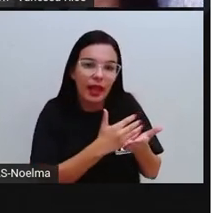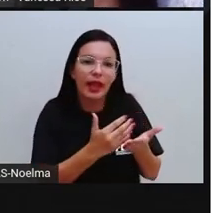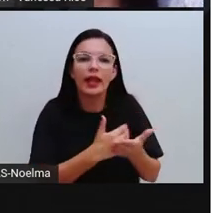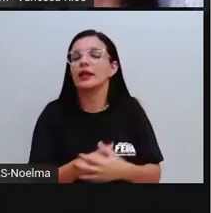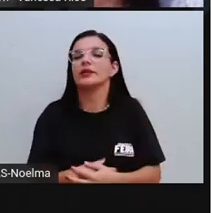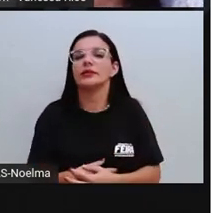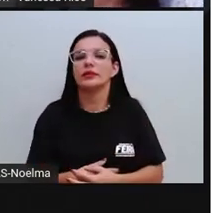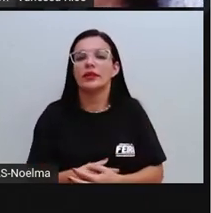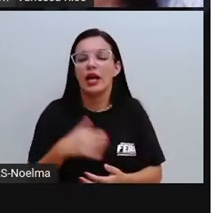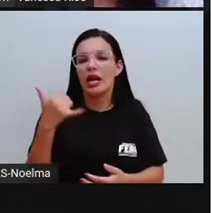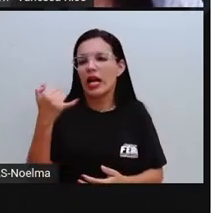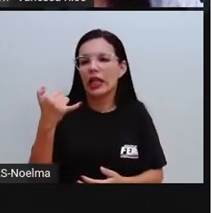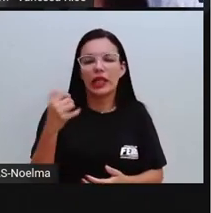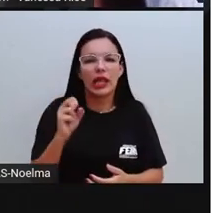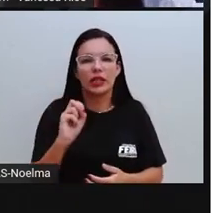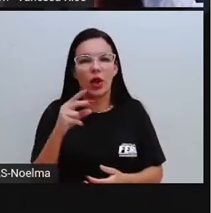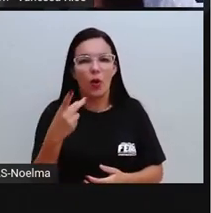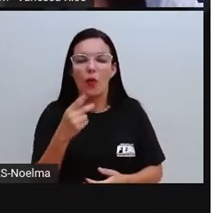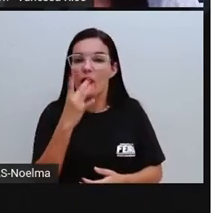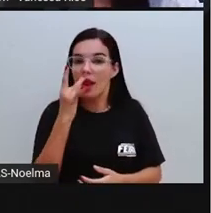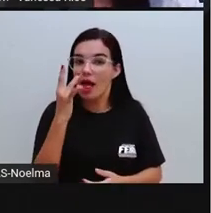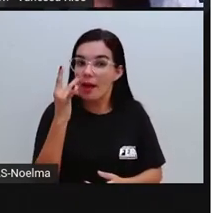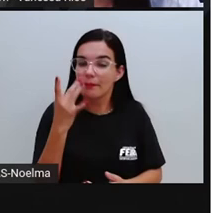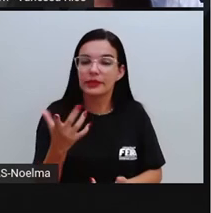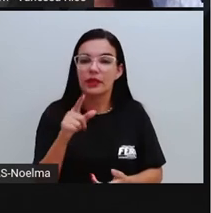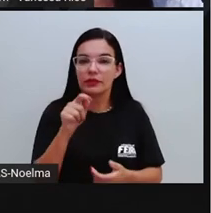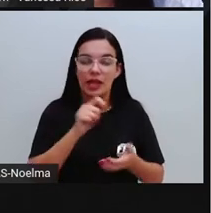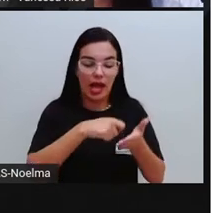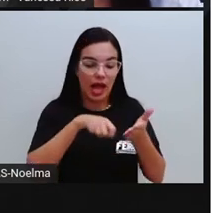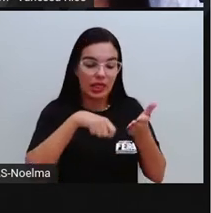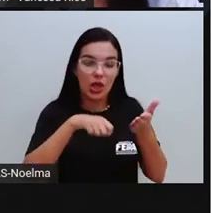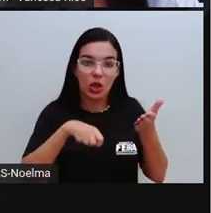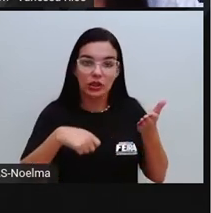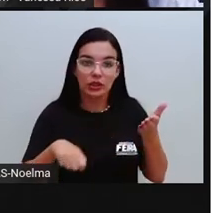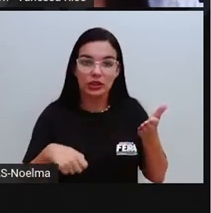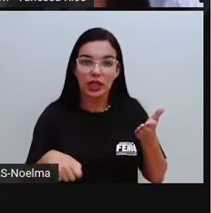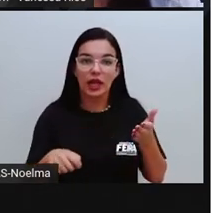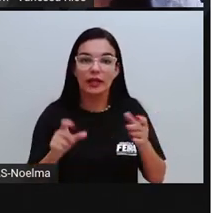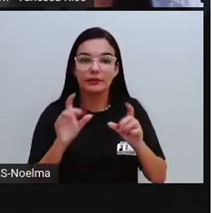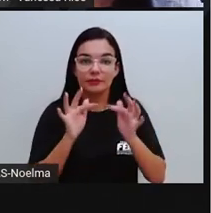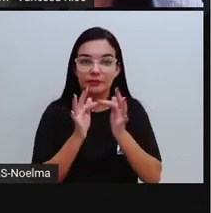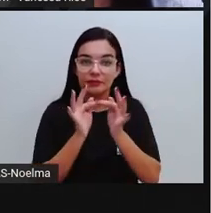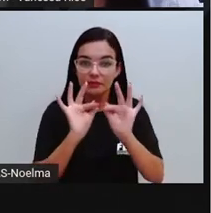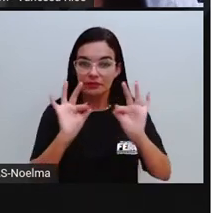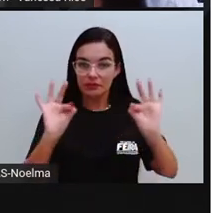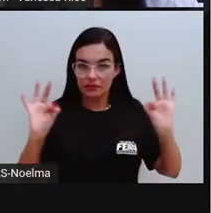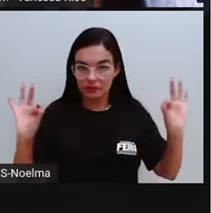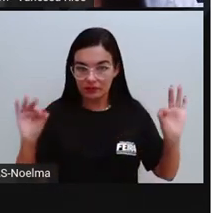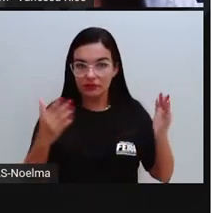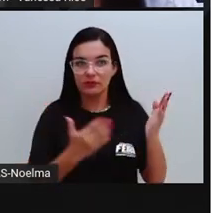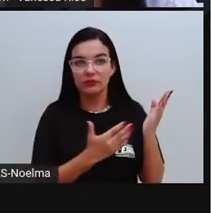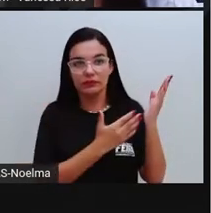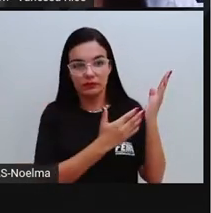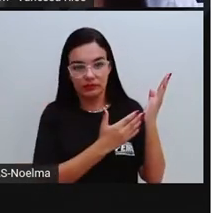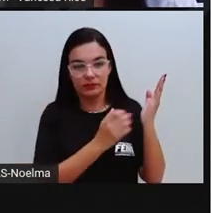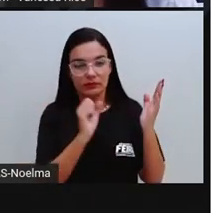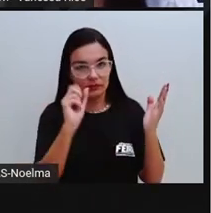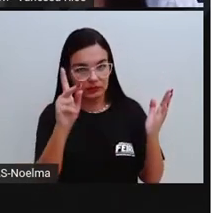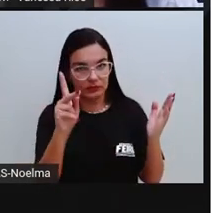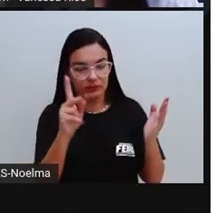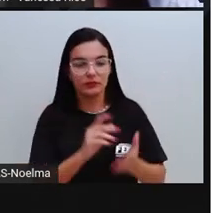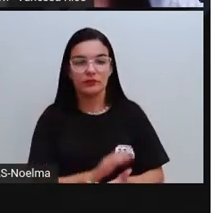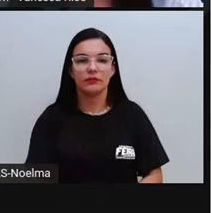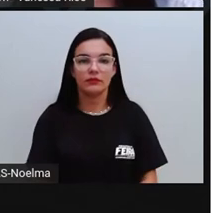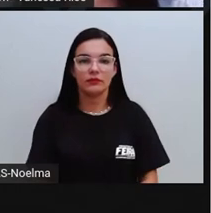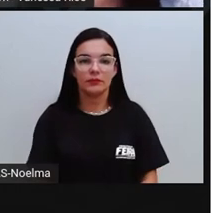é? A caneta ou o lápis e anotassem aí essas frases que a Pro colocou na tela, tá certo?